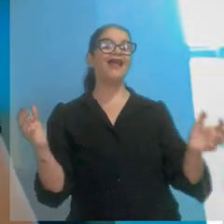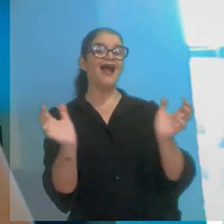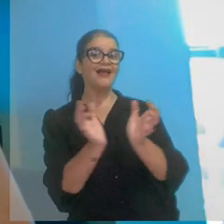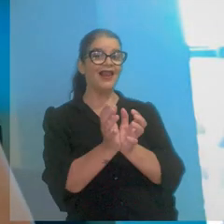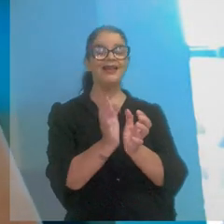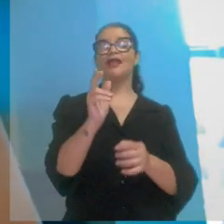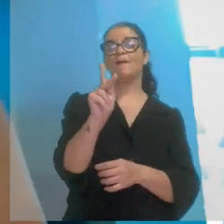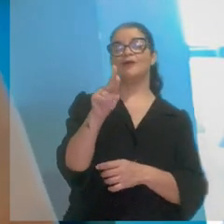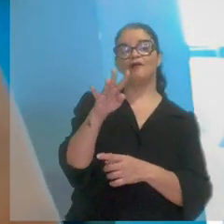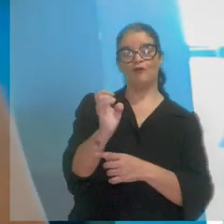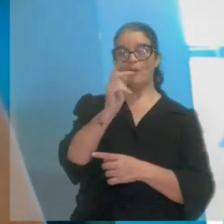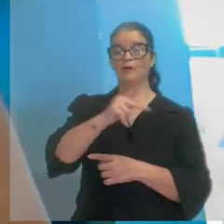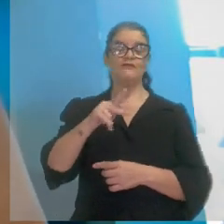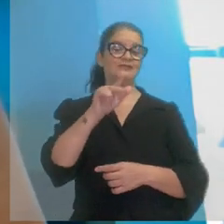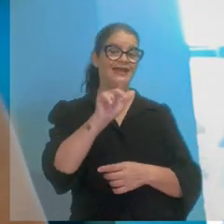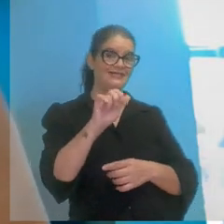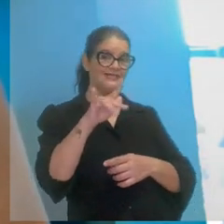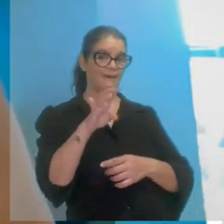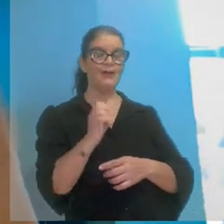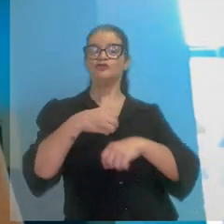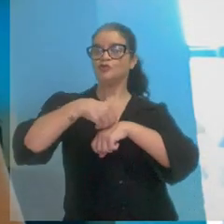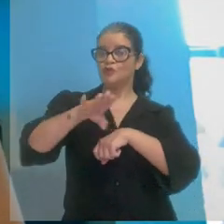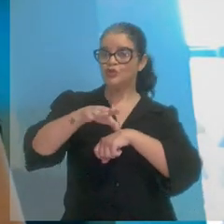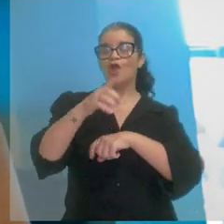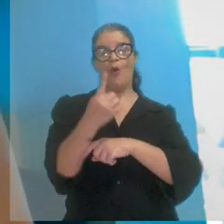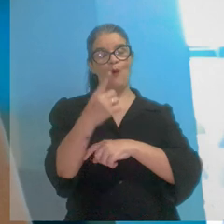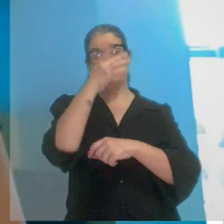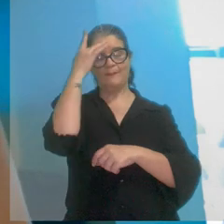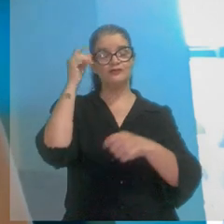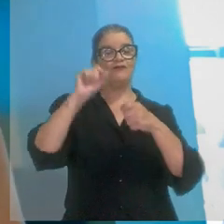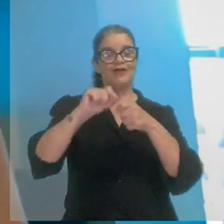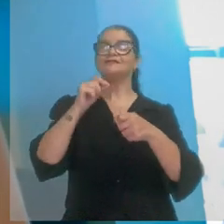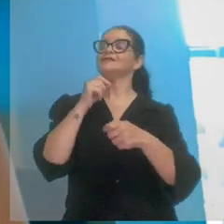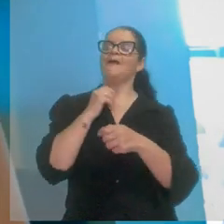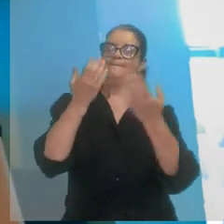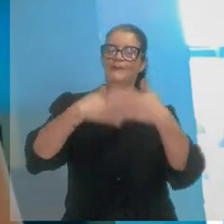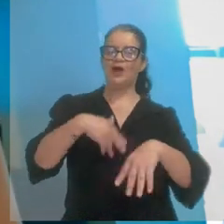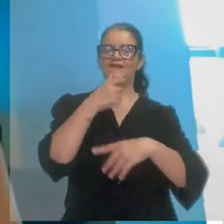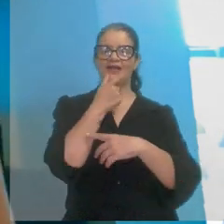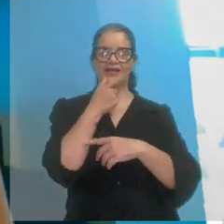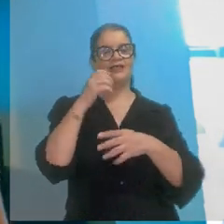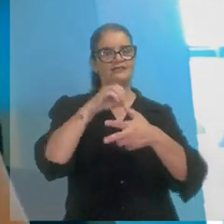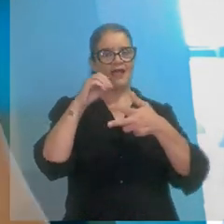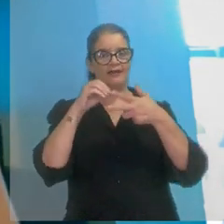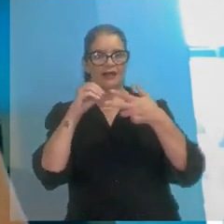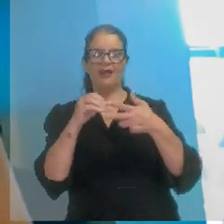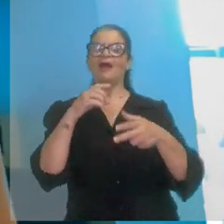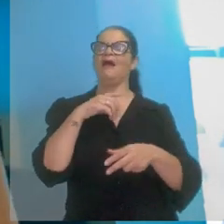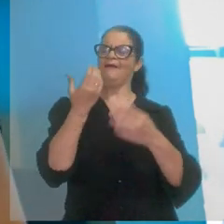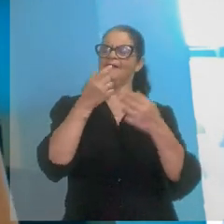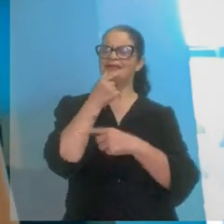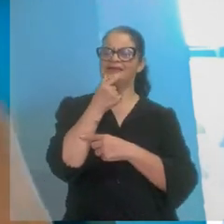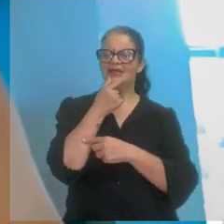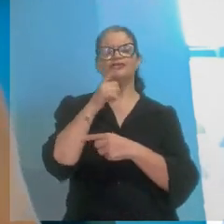E aí, galerinha do Prevup, aqui é a professora Elizabeth. Eu estou trazendo uma dica para quem vai fazer prova de inglês no Enem, tá? A prova de inglês tem